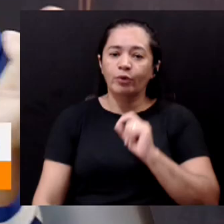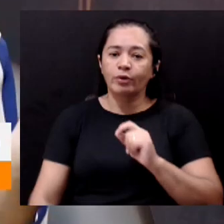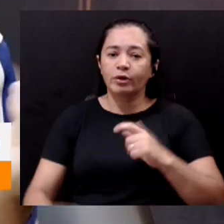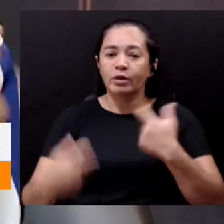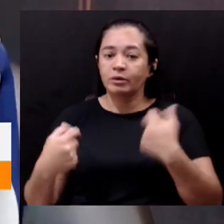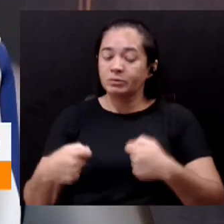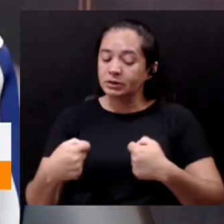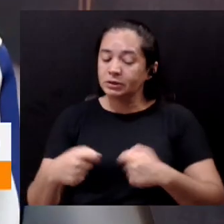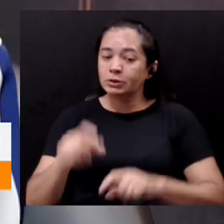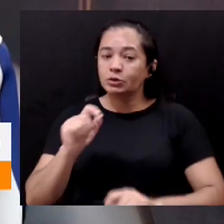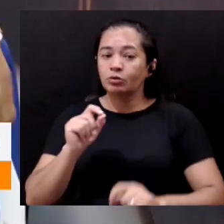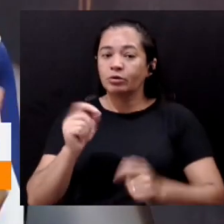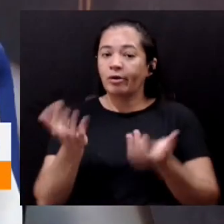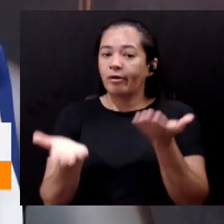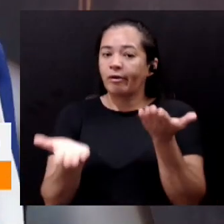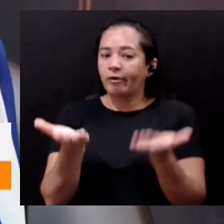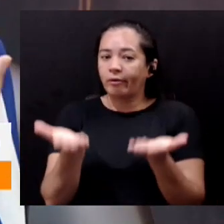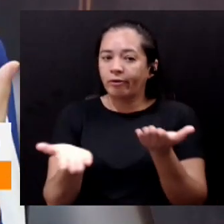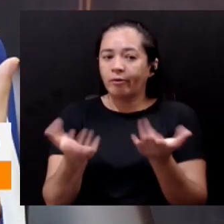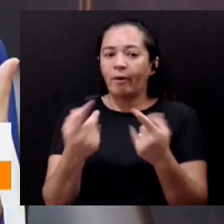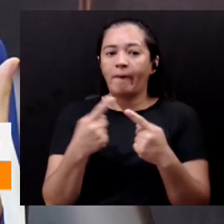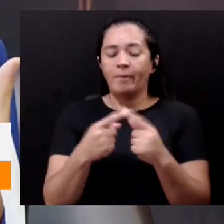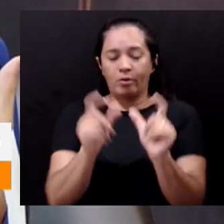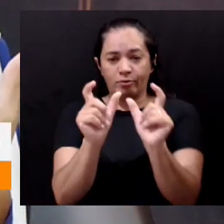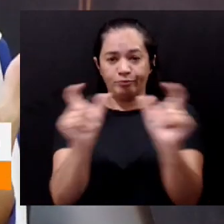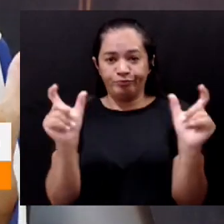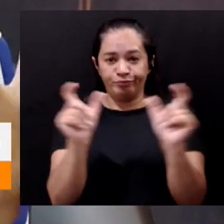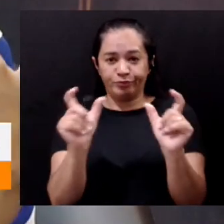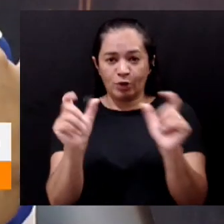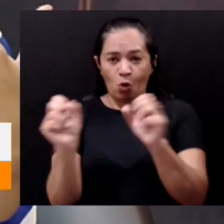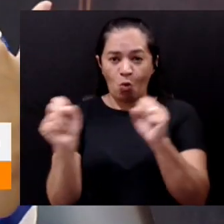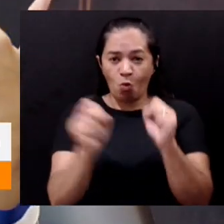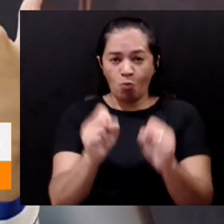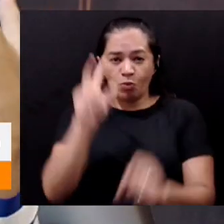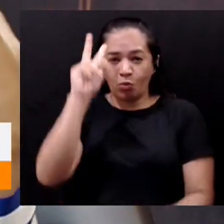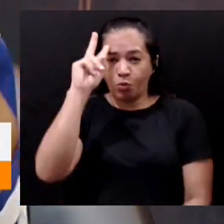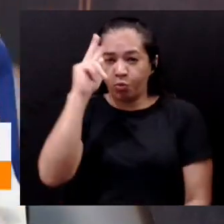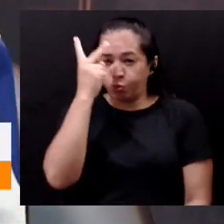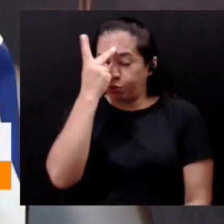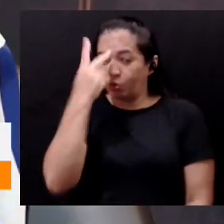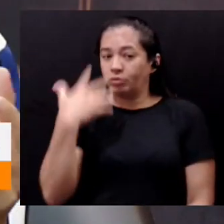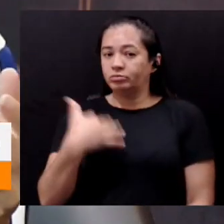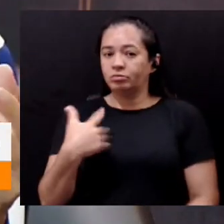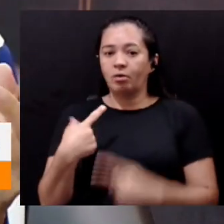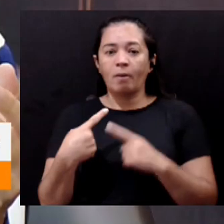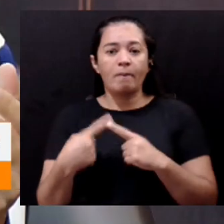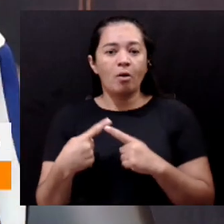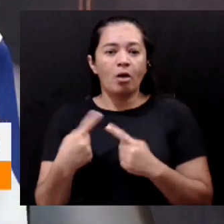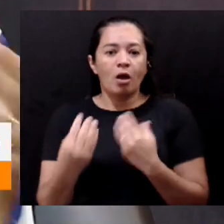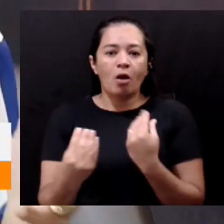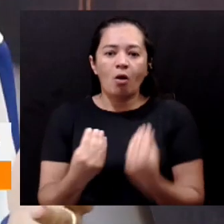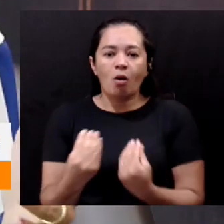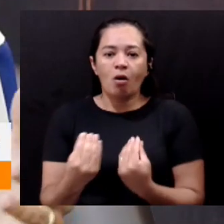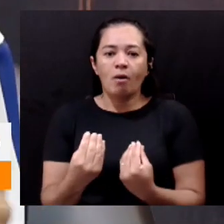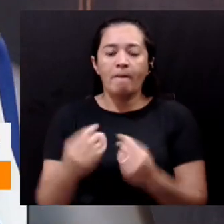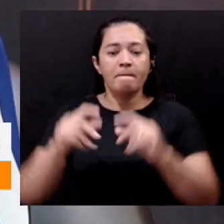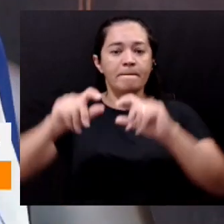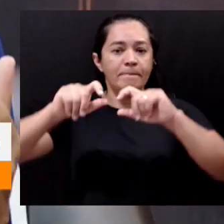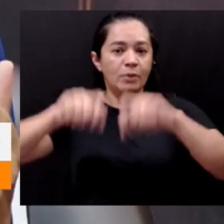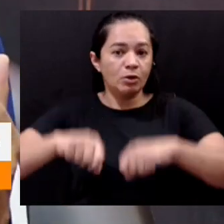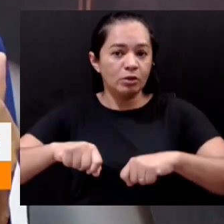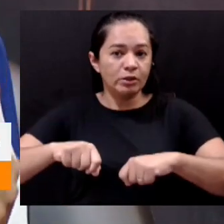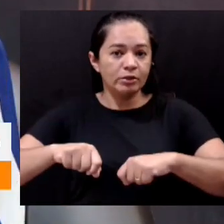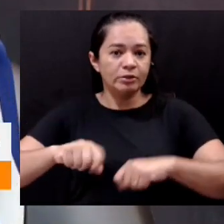novo, e essa frase do começo do programa, né, o poder sobe a cabeça, porque é como se fosse tudo possível. E a gente sabe que nem